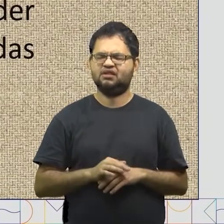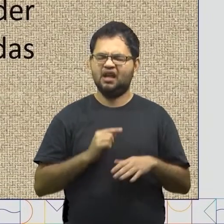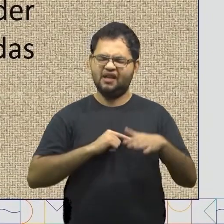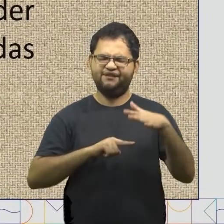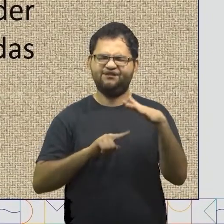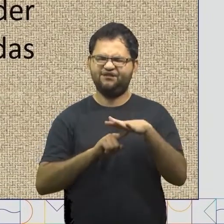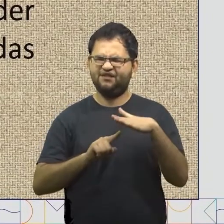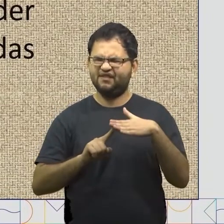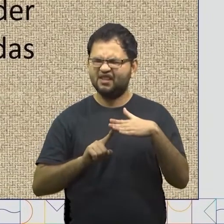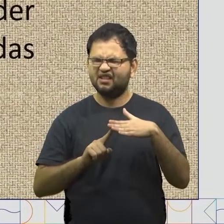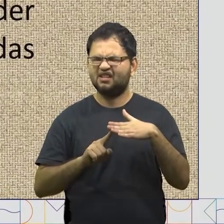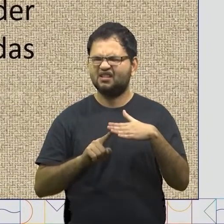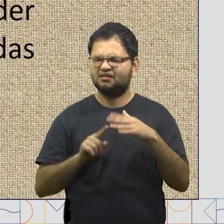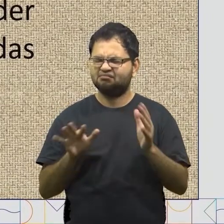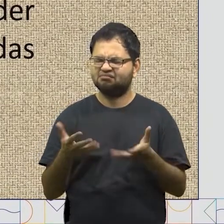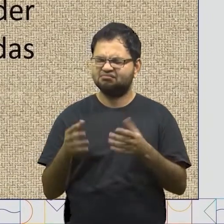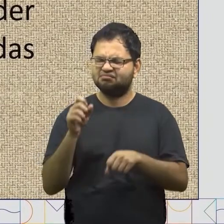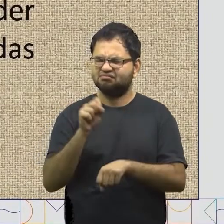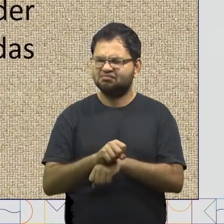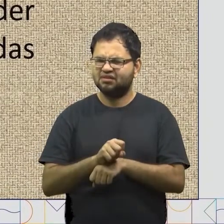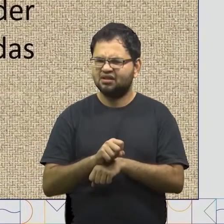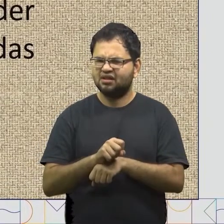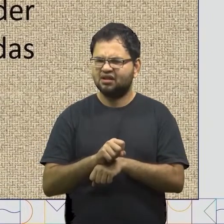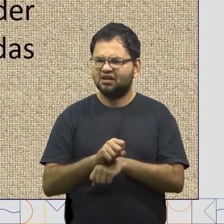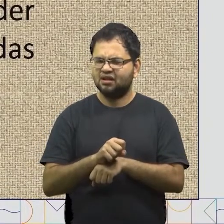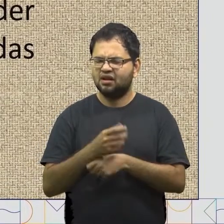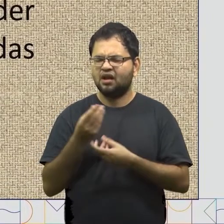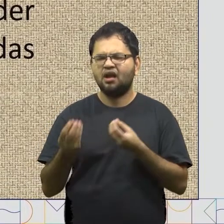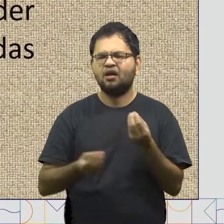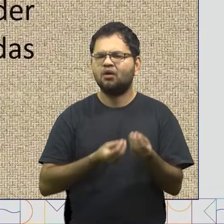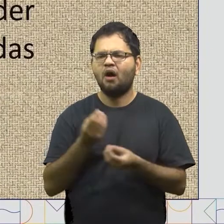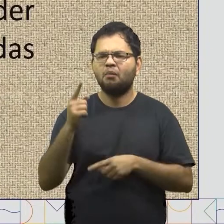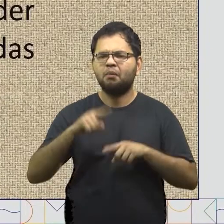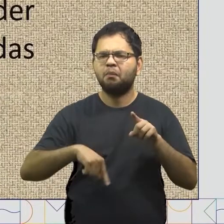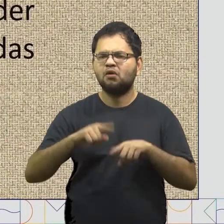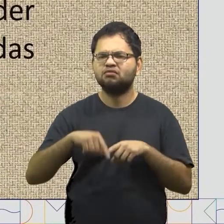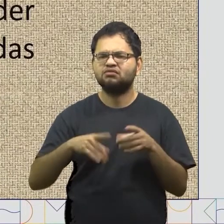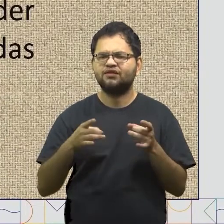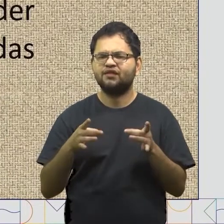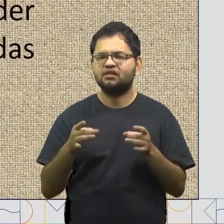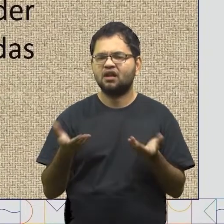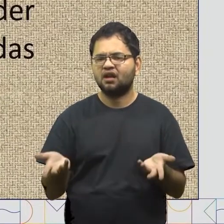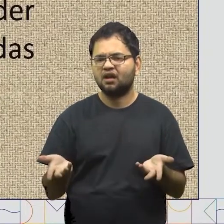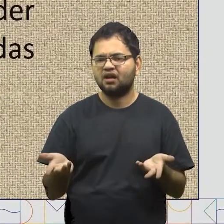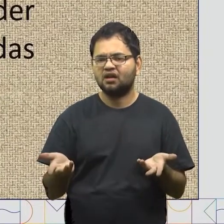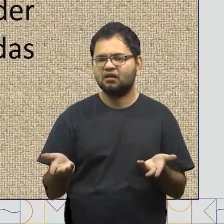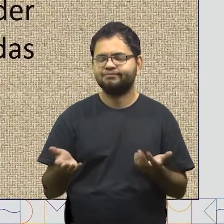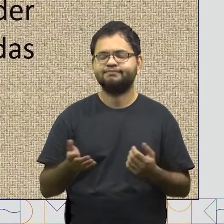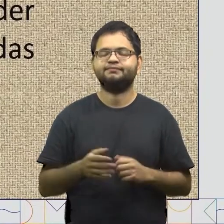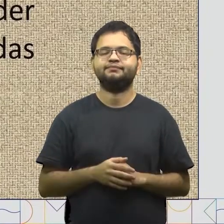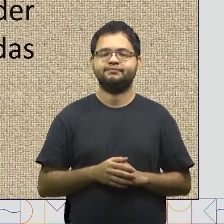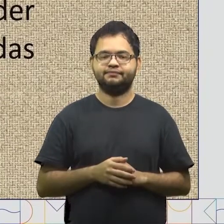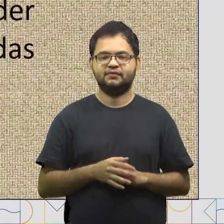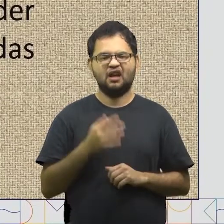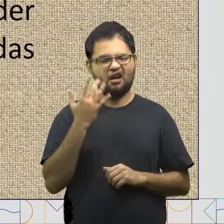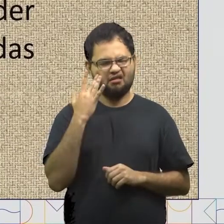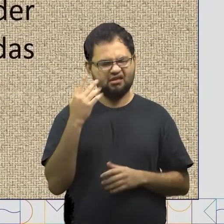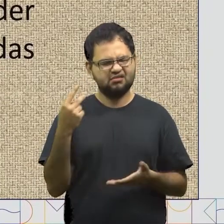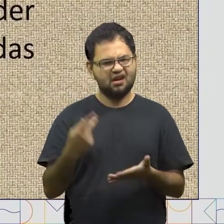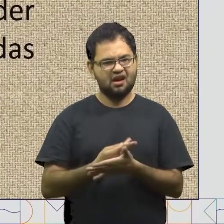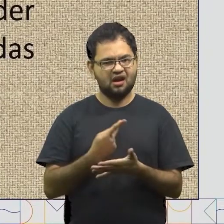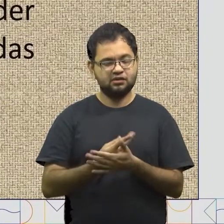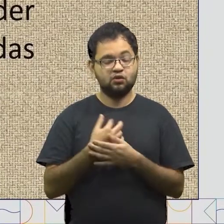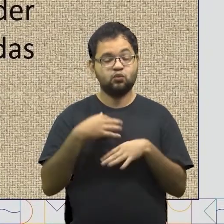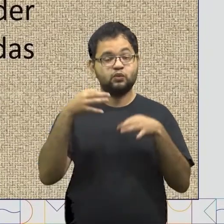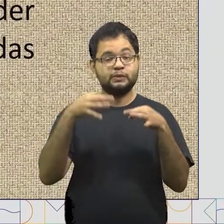As feiras desestimularão como haveria mais produção para oferecê-las e vendê-las acho que esse tema está